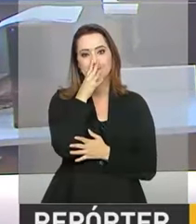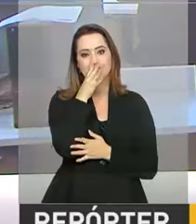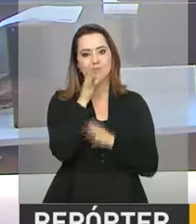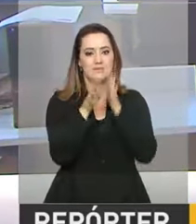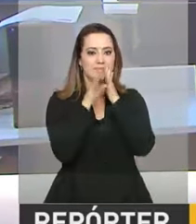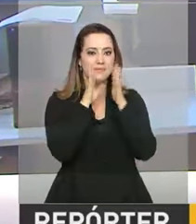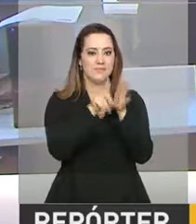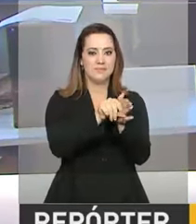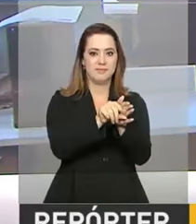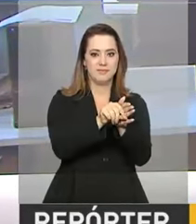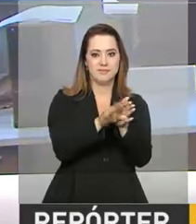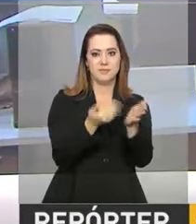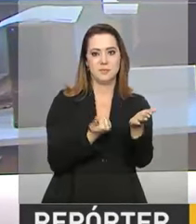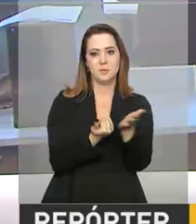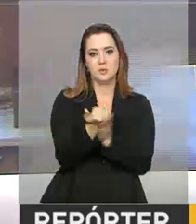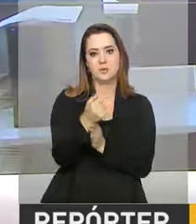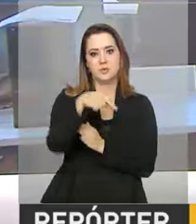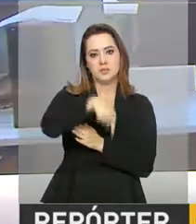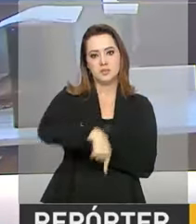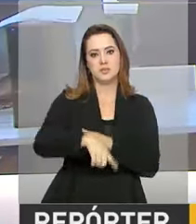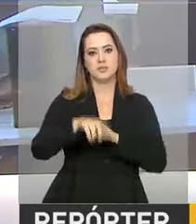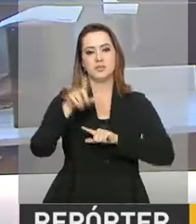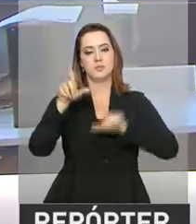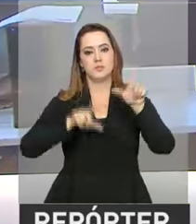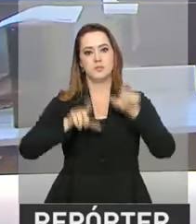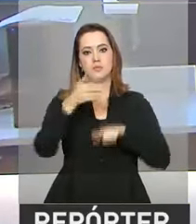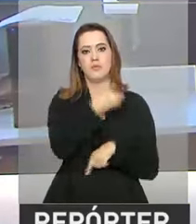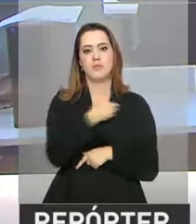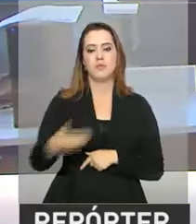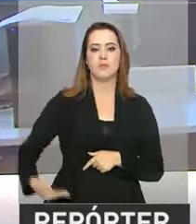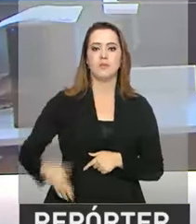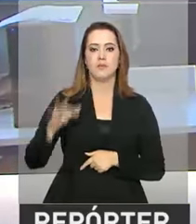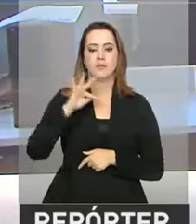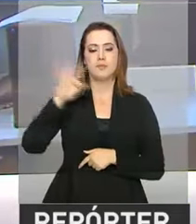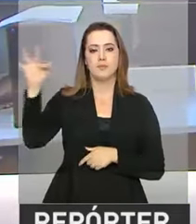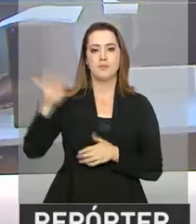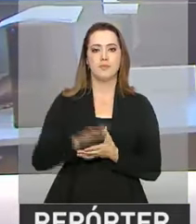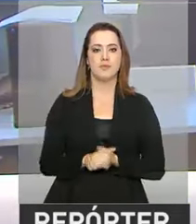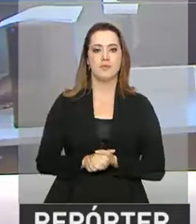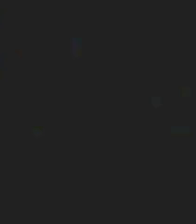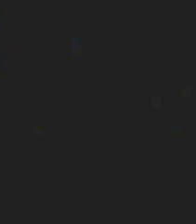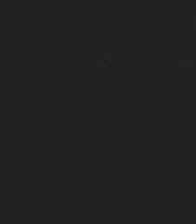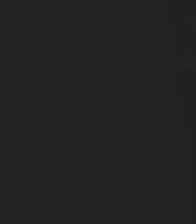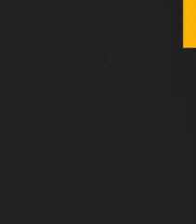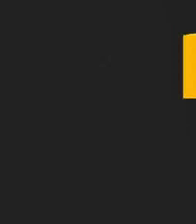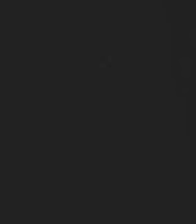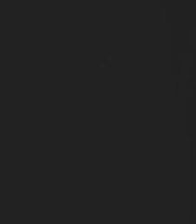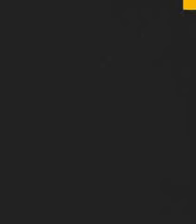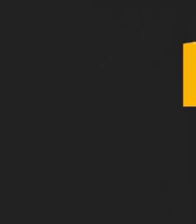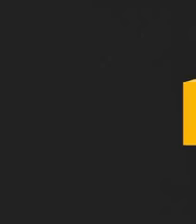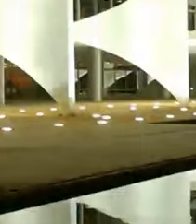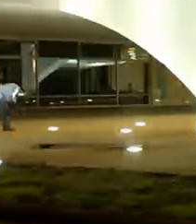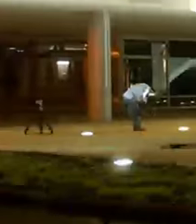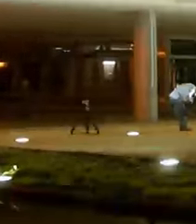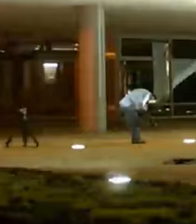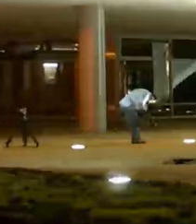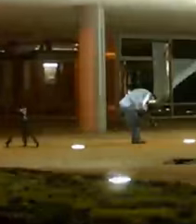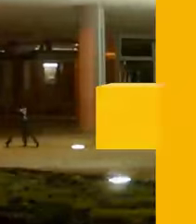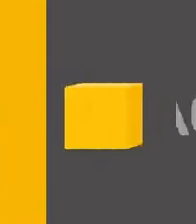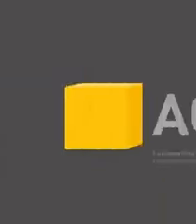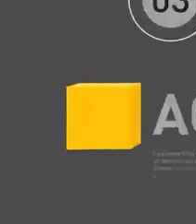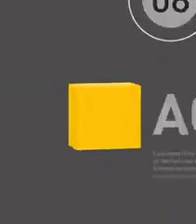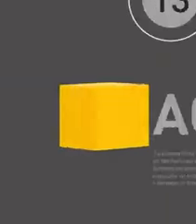também as novidades em nossas redes sociais. Continue com a gente aqui na NBR, a TV do Governo Federal.